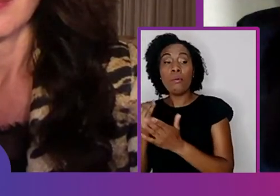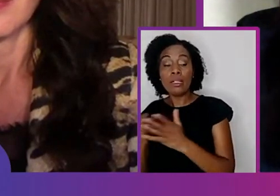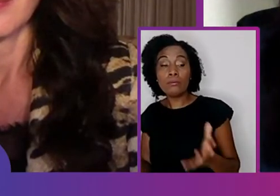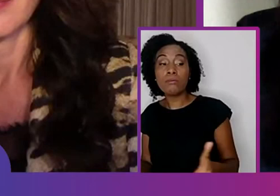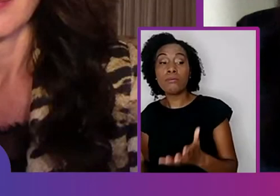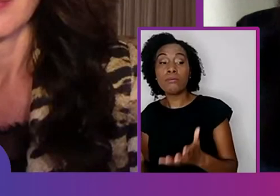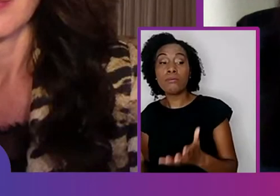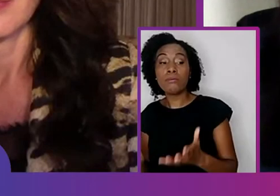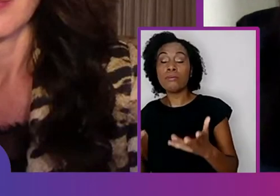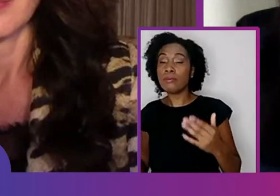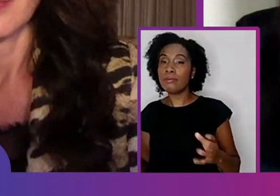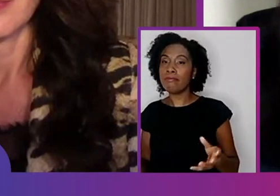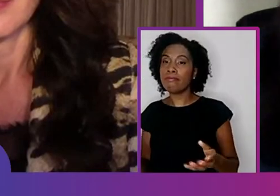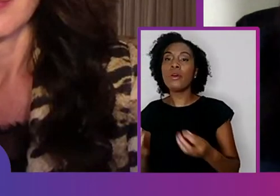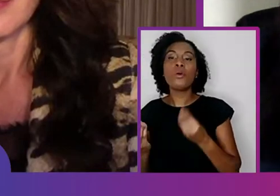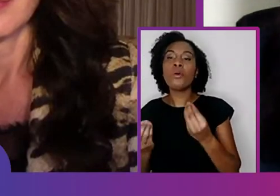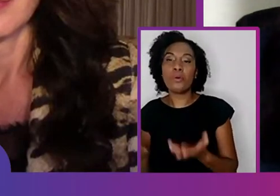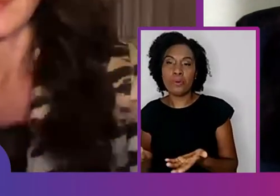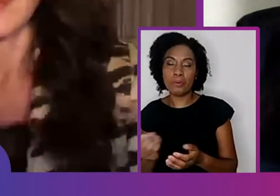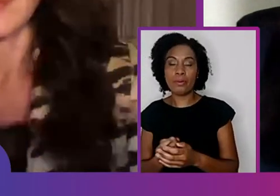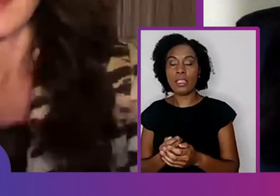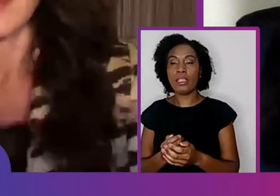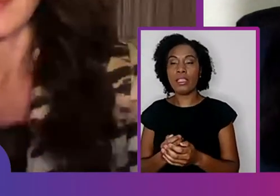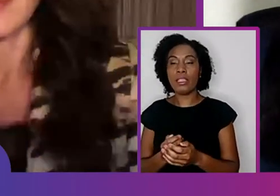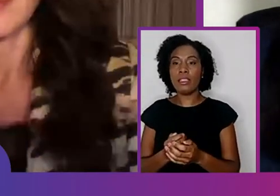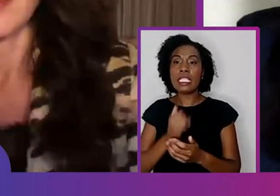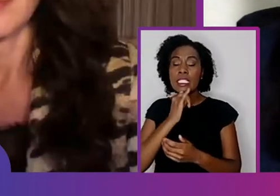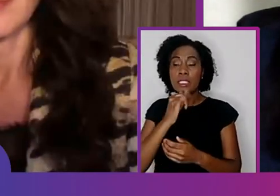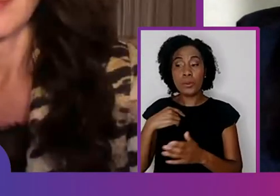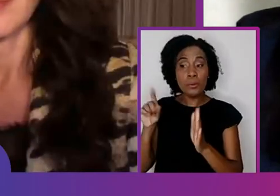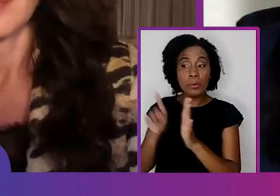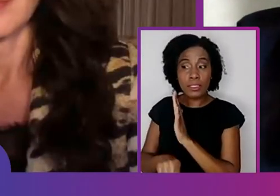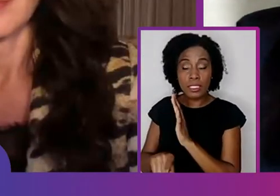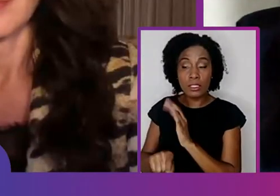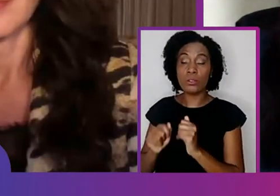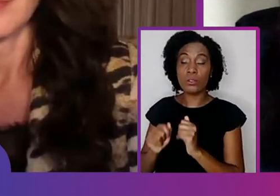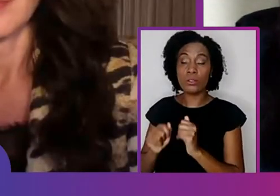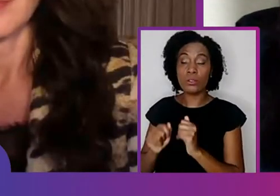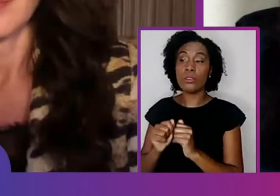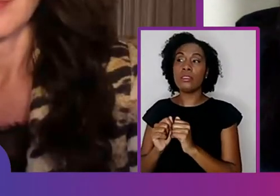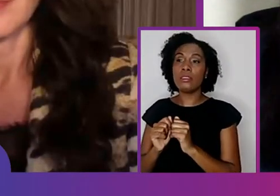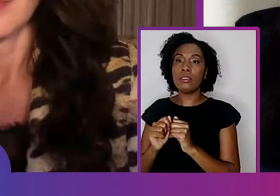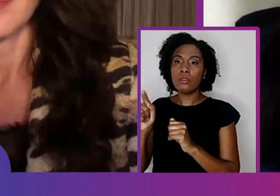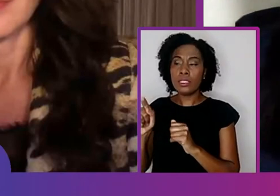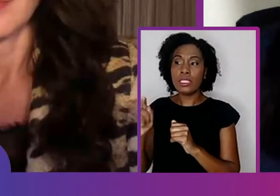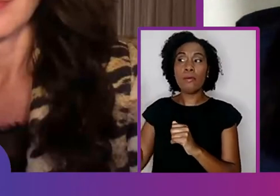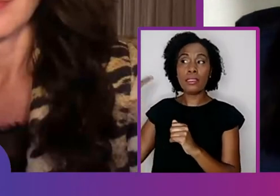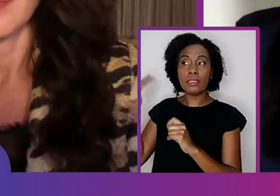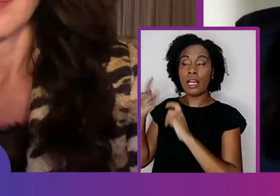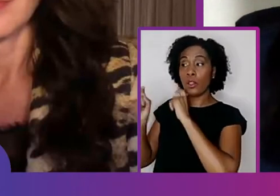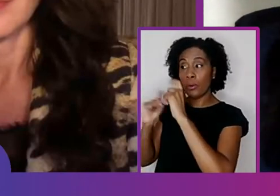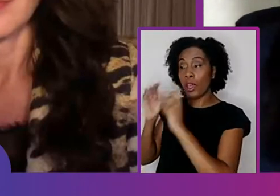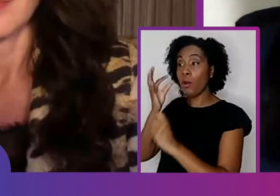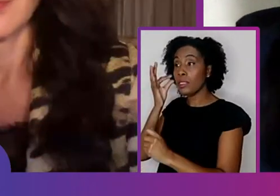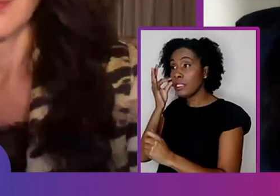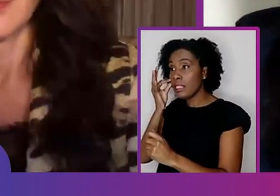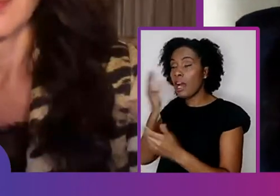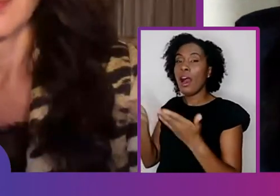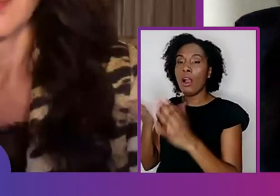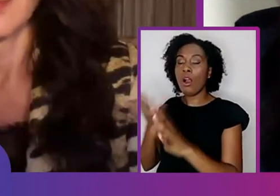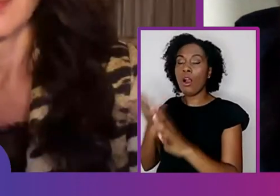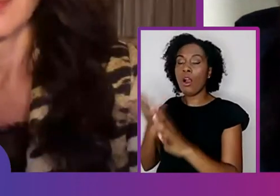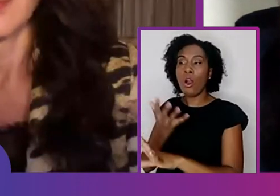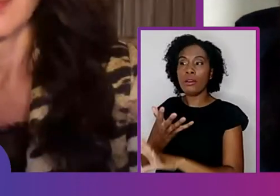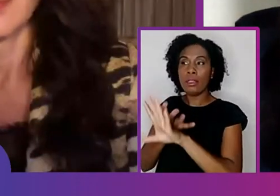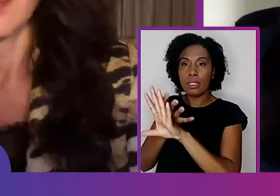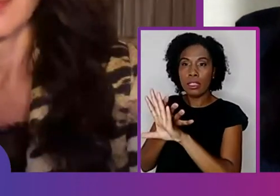perguntado bastante para as pessoas: você tem feito mais reuniões virtuais do que você fazia presenciais? Se sim, tem alguma coisa